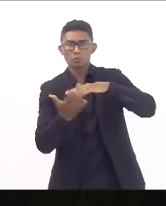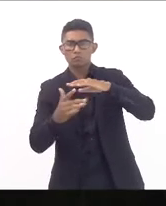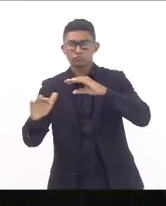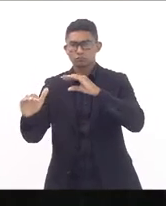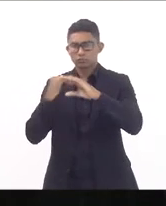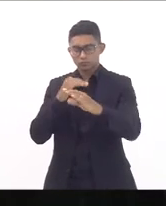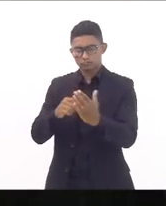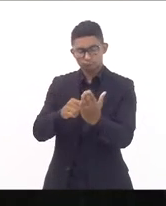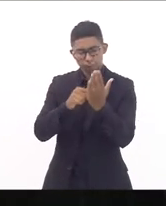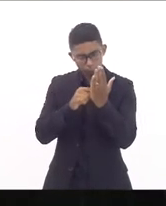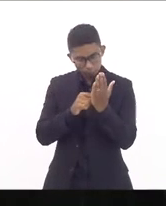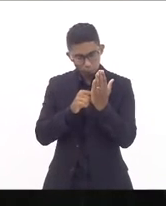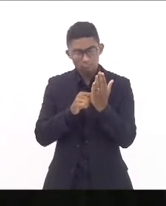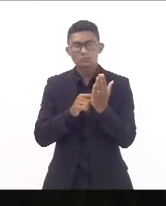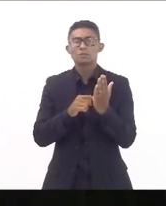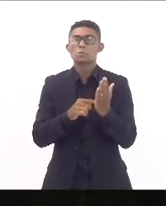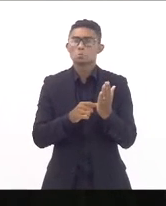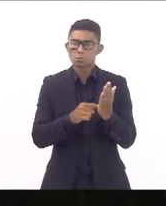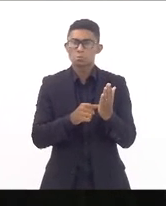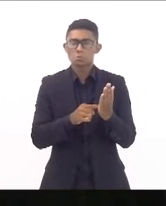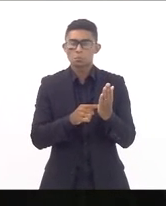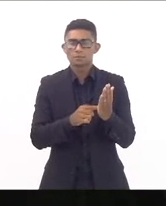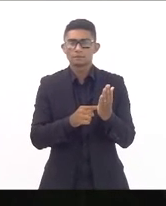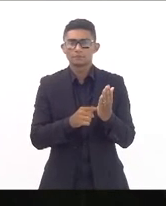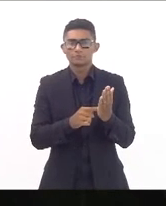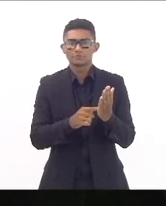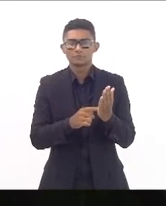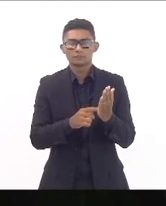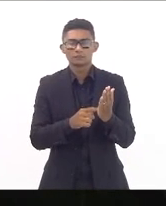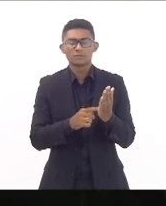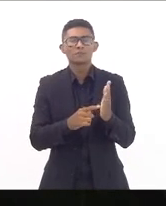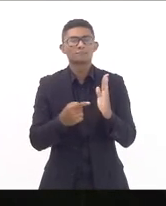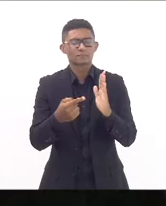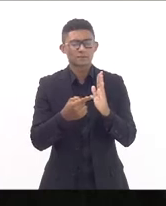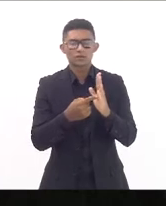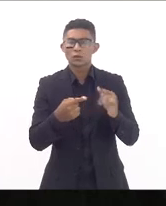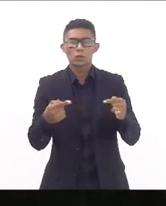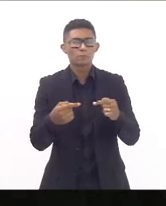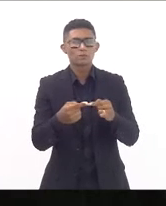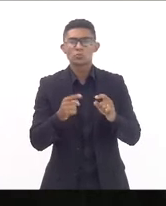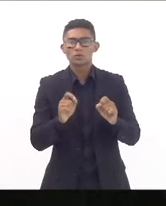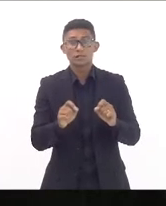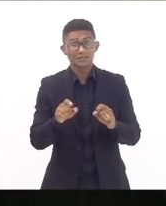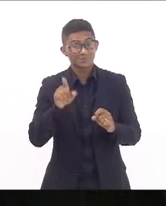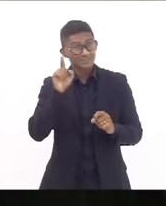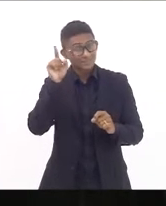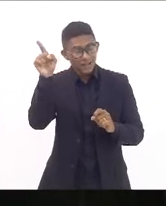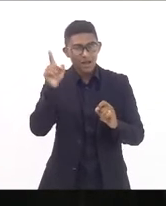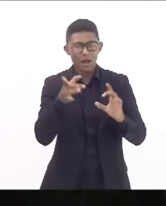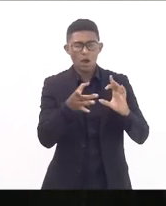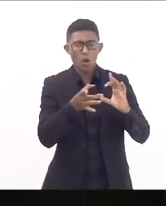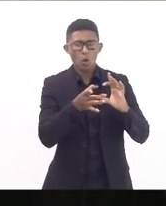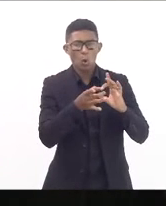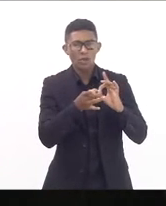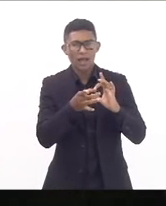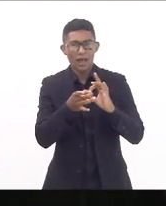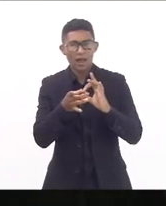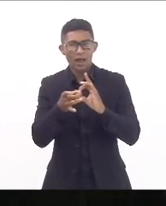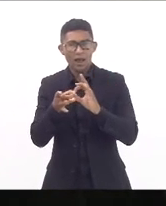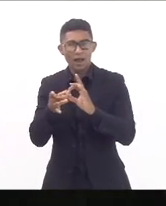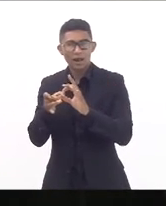filosofia. E exatamente é sobre o contexto da